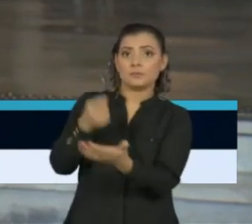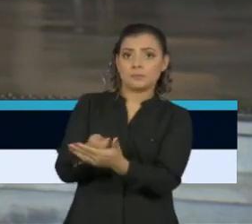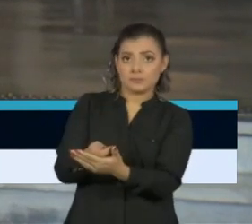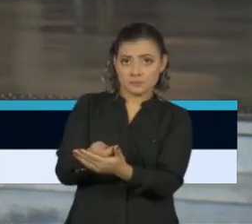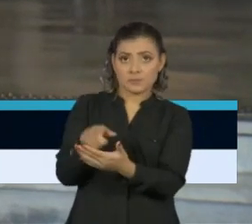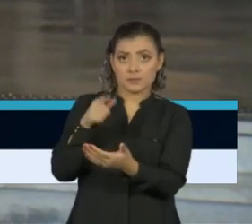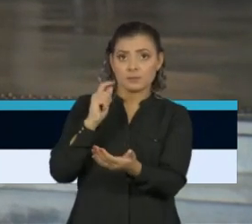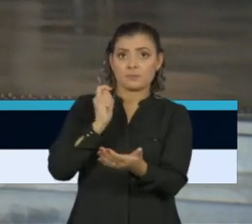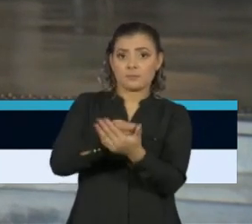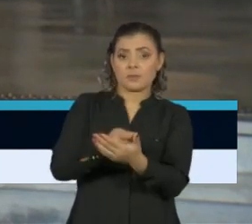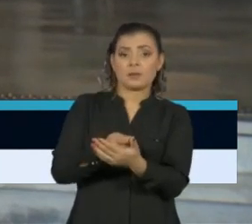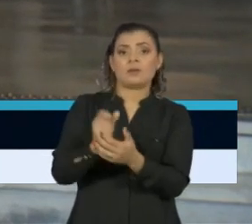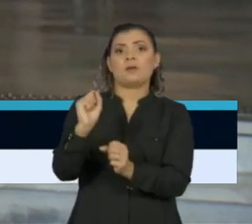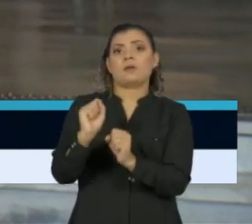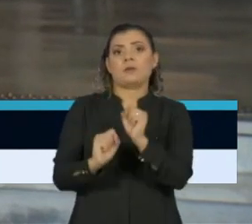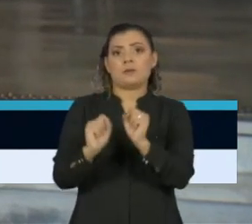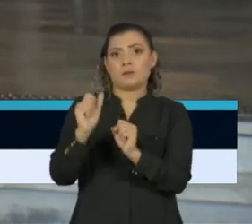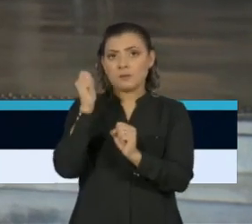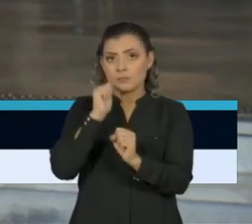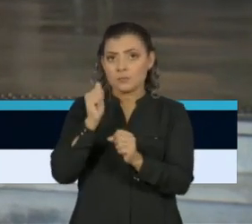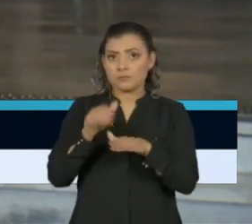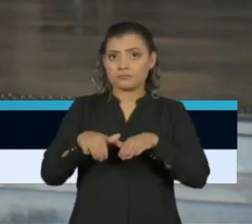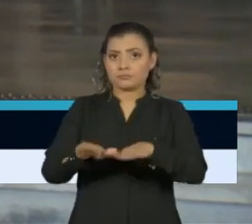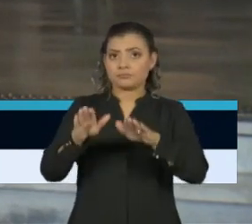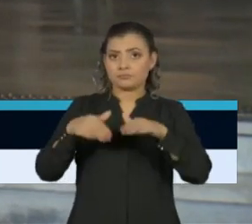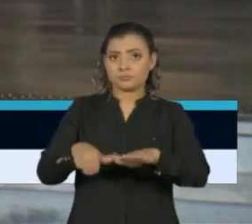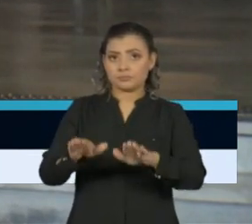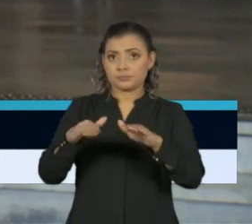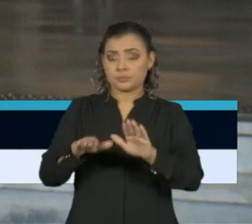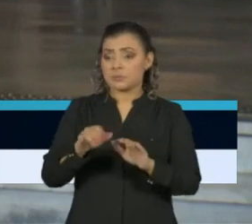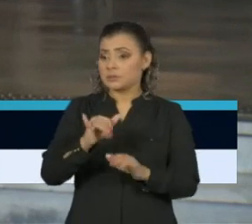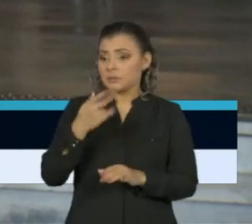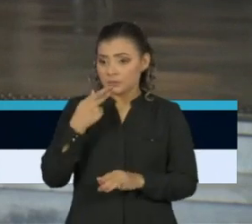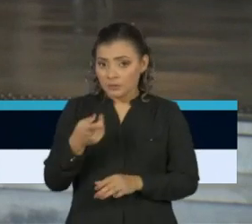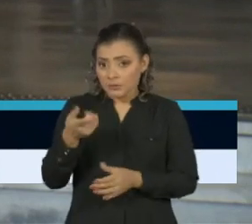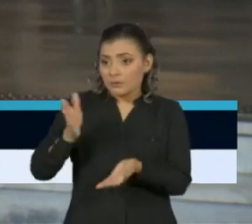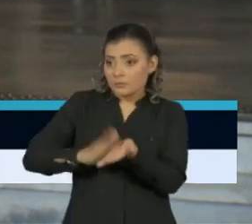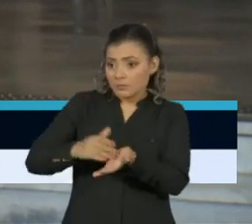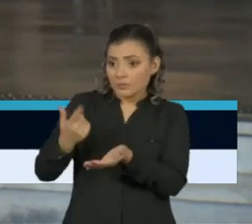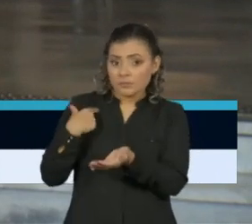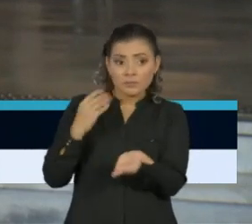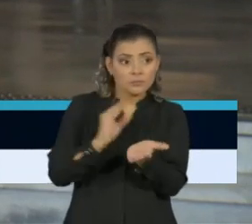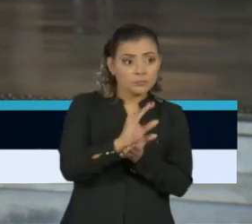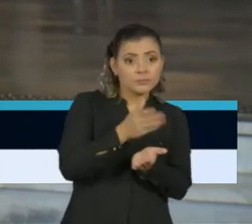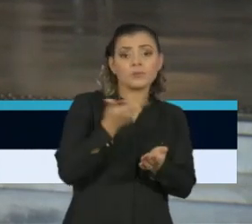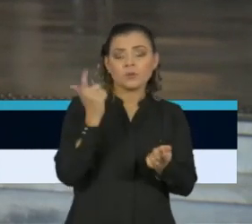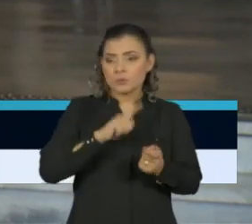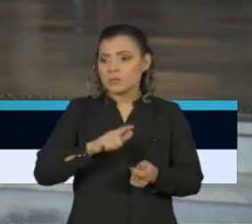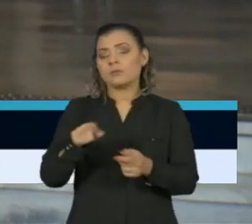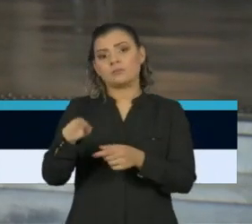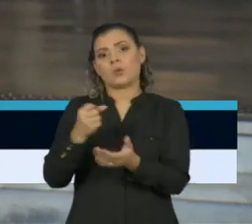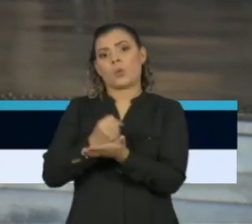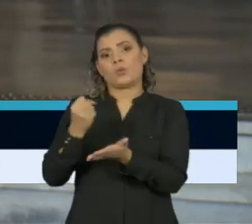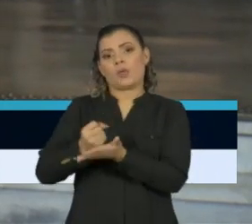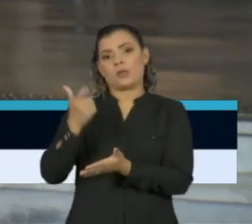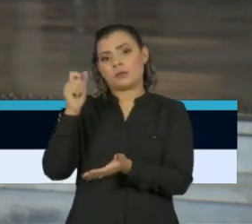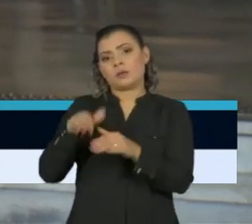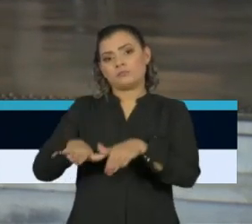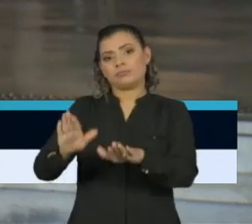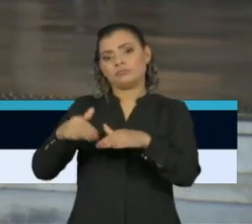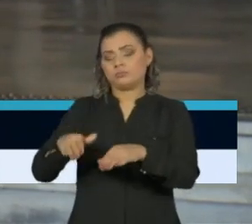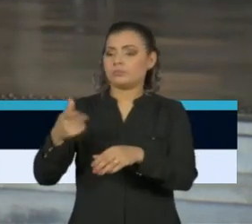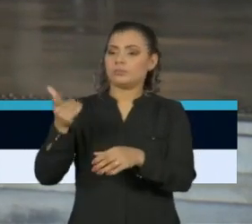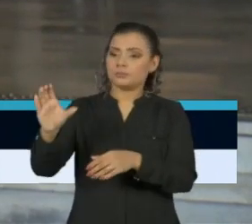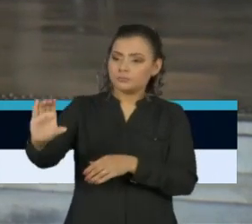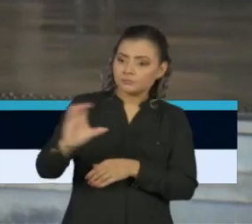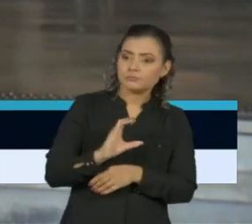para a costureira. Então, quanto maior o valor que ela disser que ela vai repassar às costureiras, isso vai